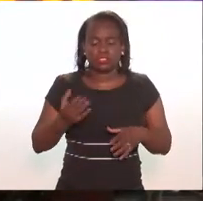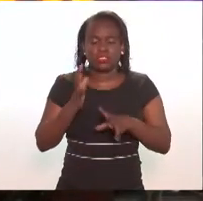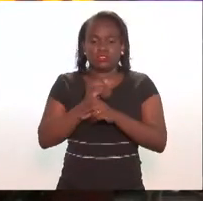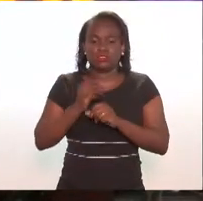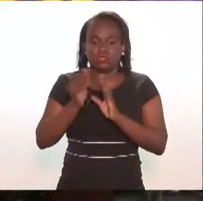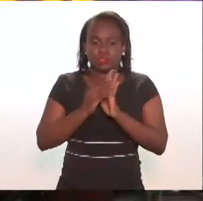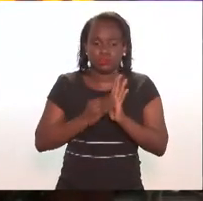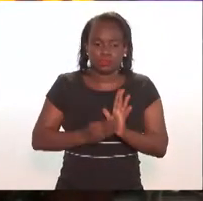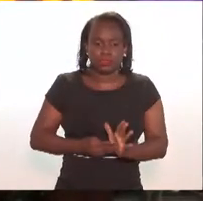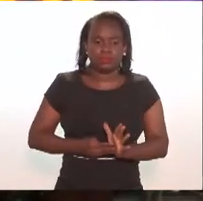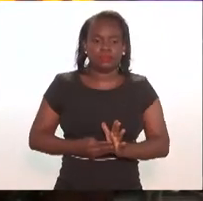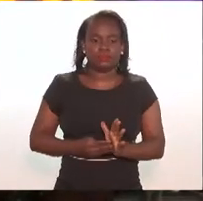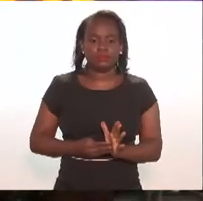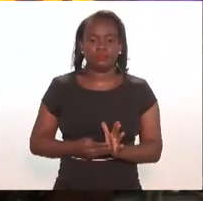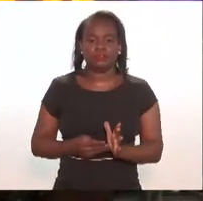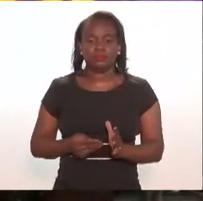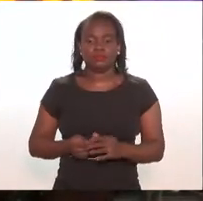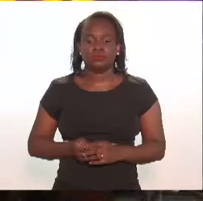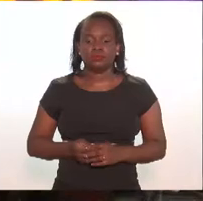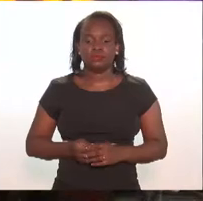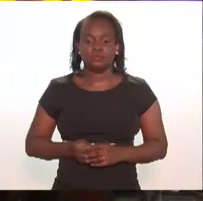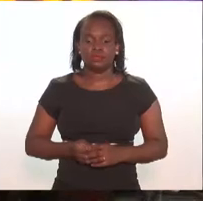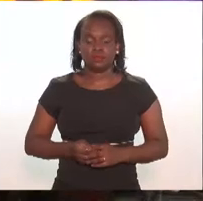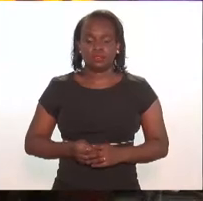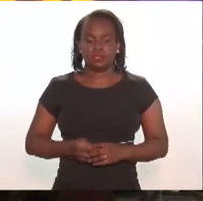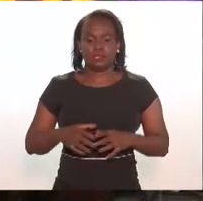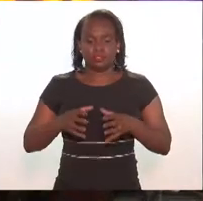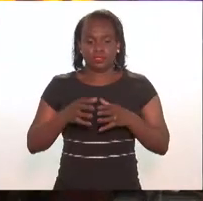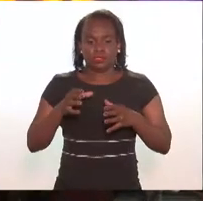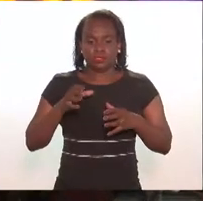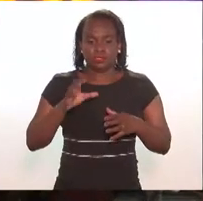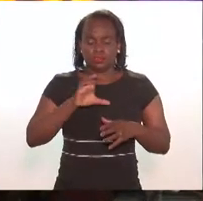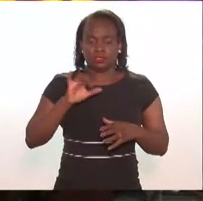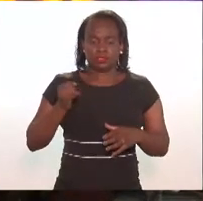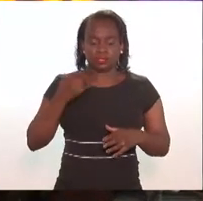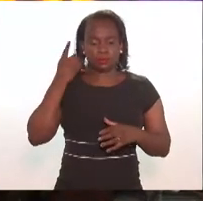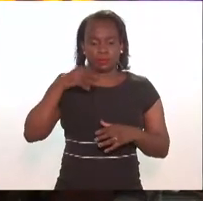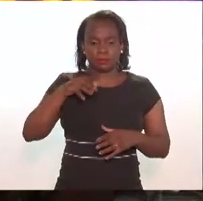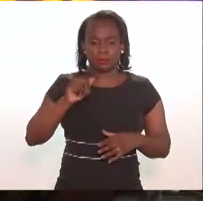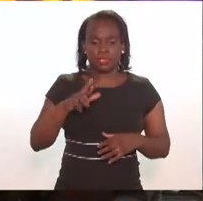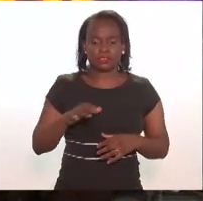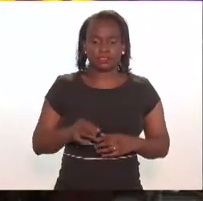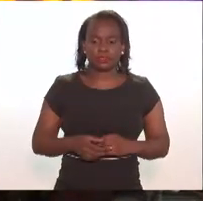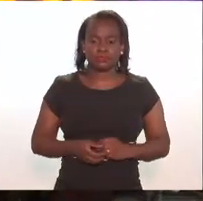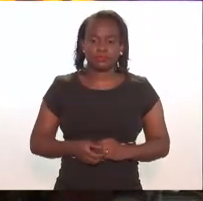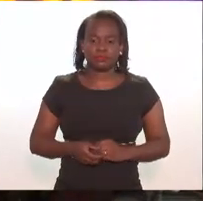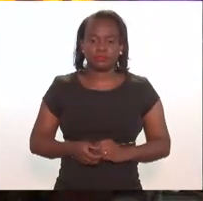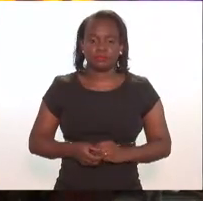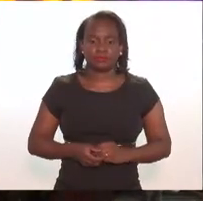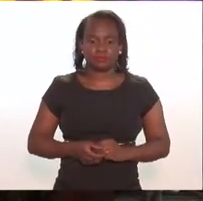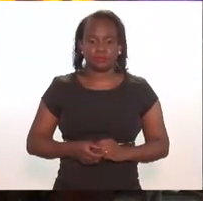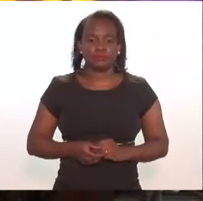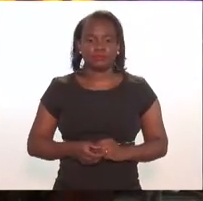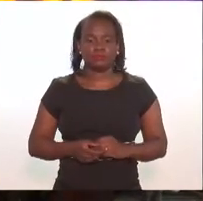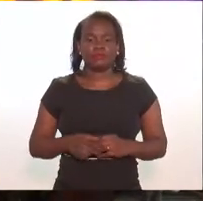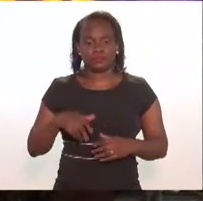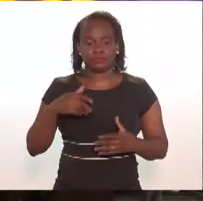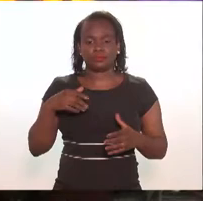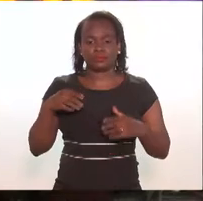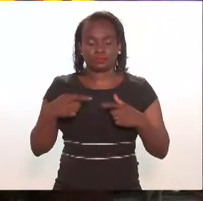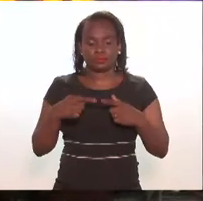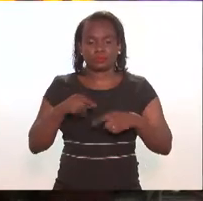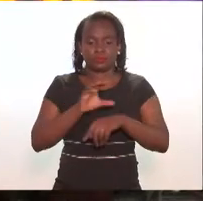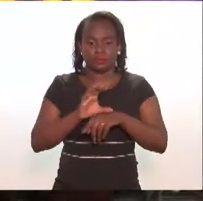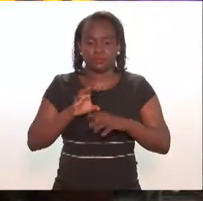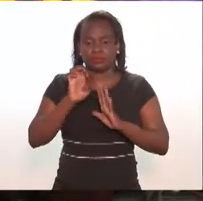Orçamento e Orçamento. Pela Comissão de Constituição e Justiça, deputado Márcio Pacheco. O parecer é pela